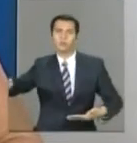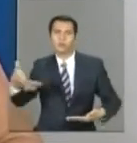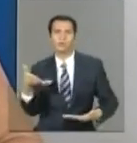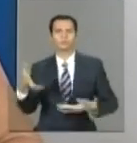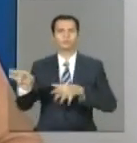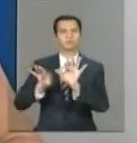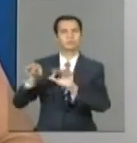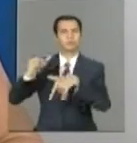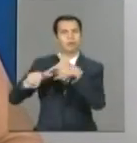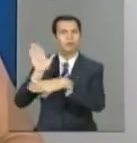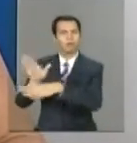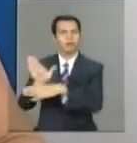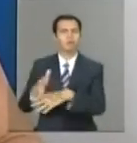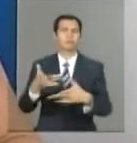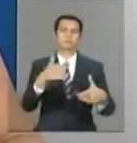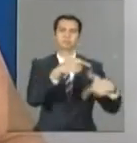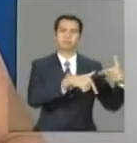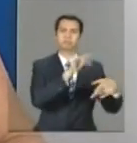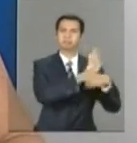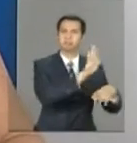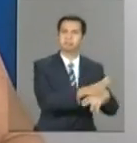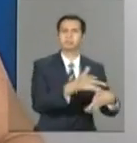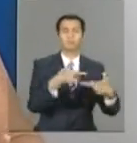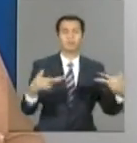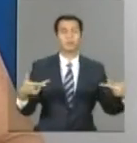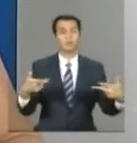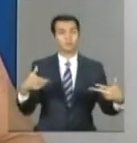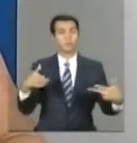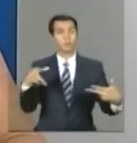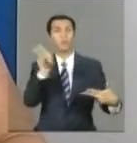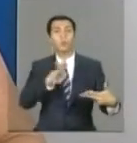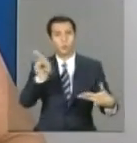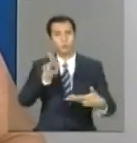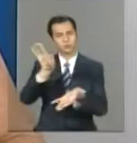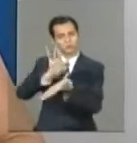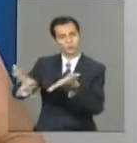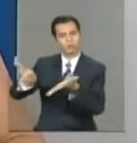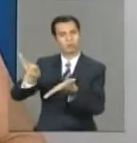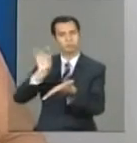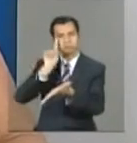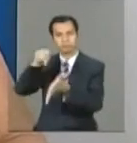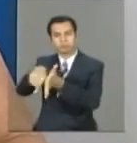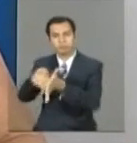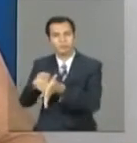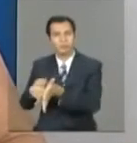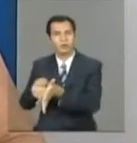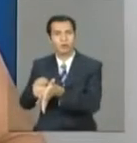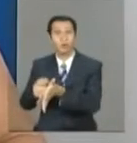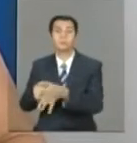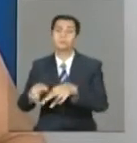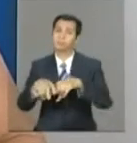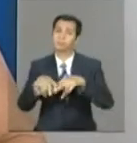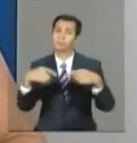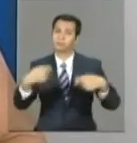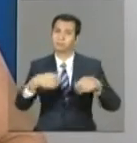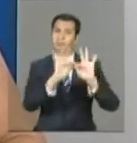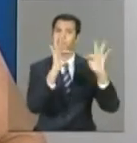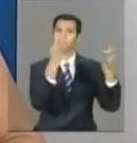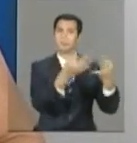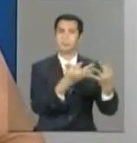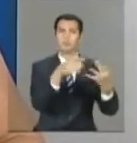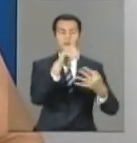dos beneficiários. Então, é importante que as famílias, elas tenham uma visão também ampliada do cadastro